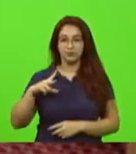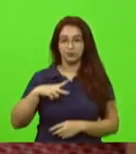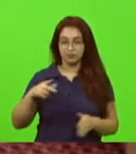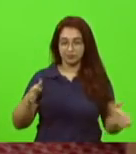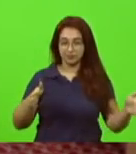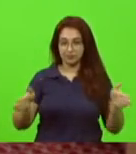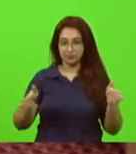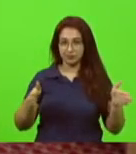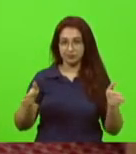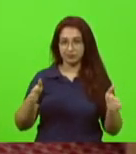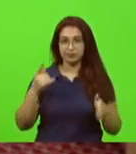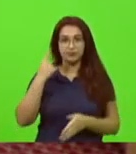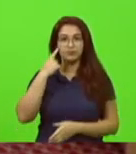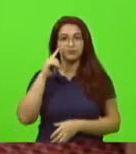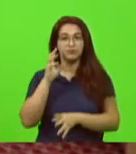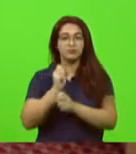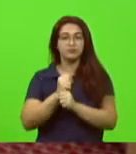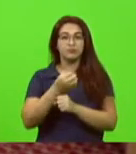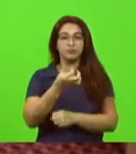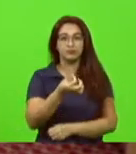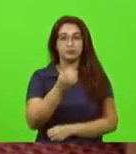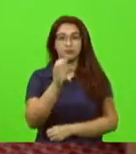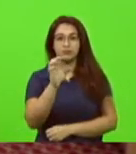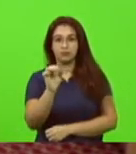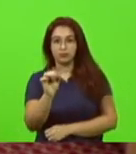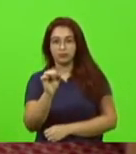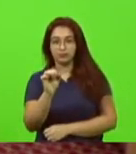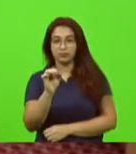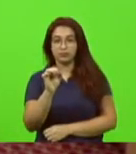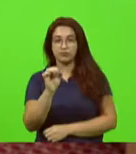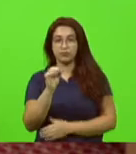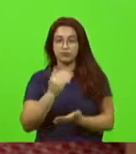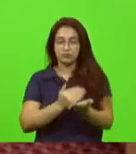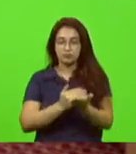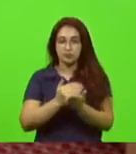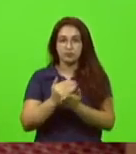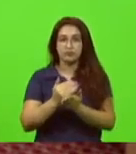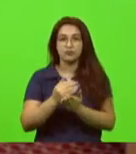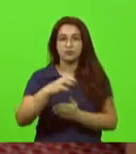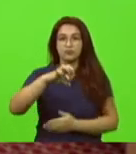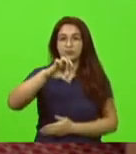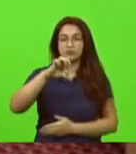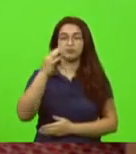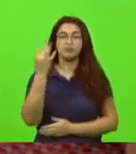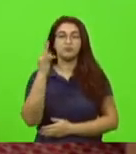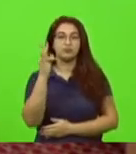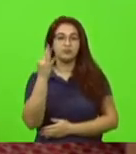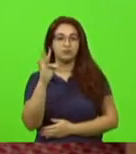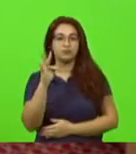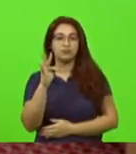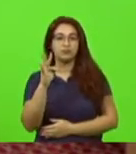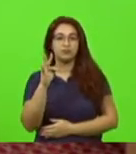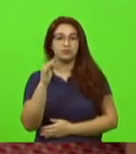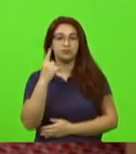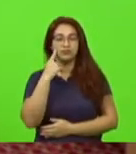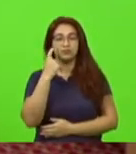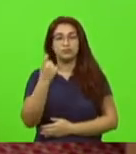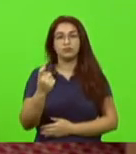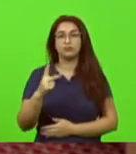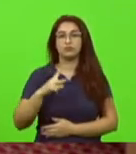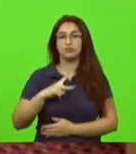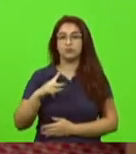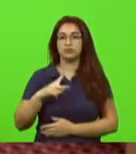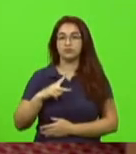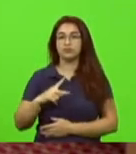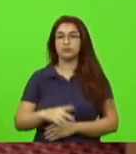por um período de 60 dias, a contar da data de 9 de fevereiro do corrente ano, para tratar de interesse particular.